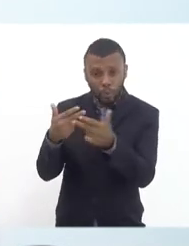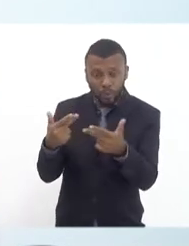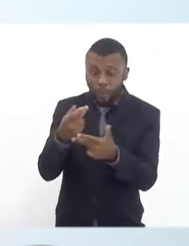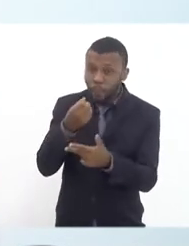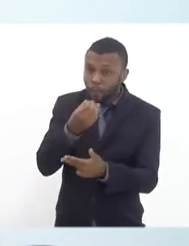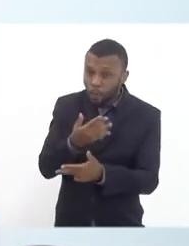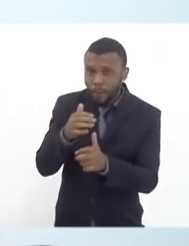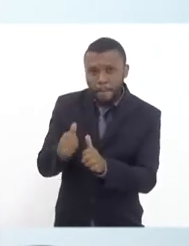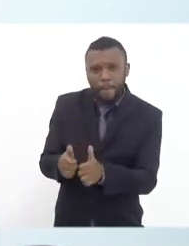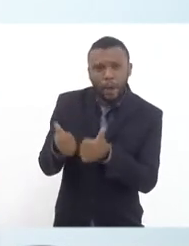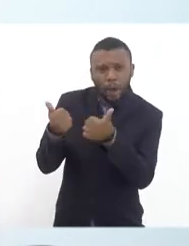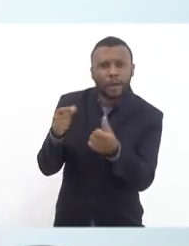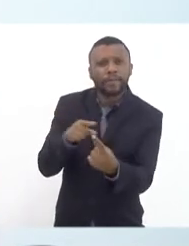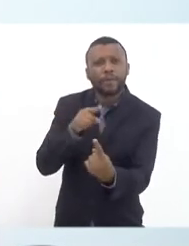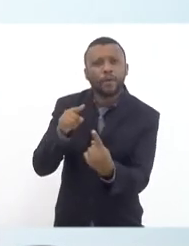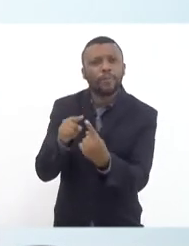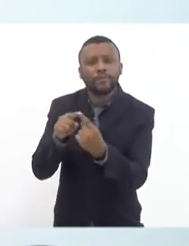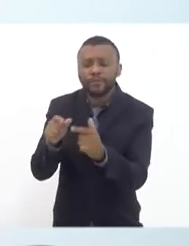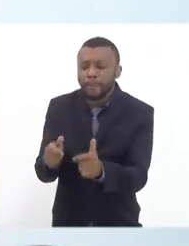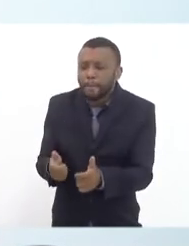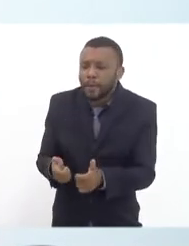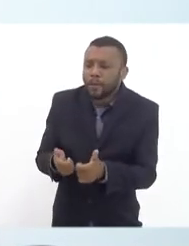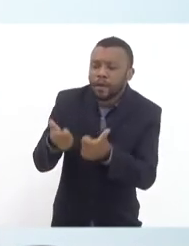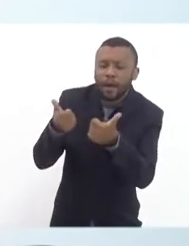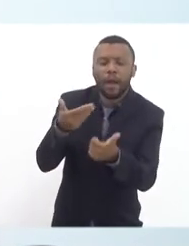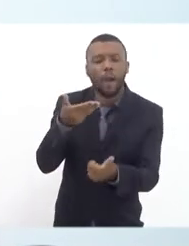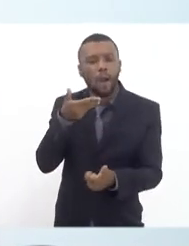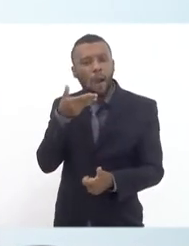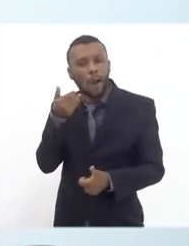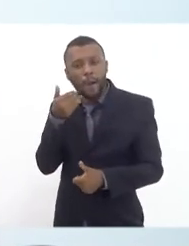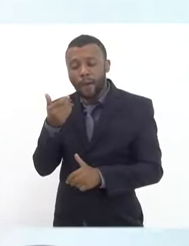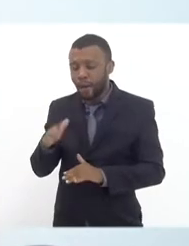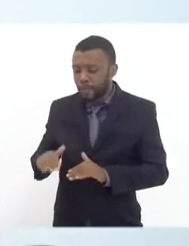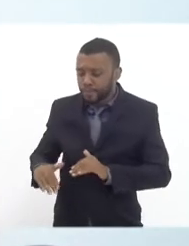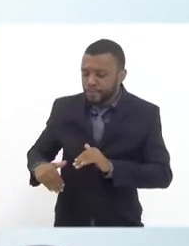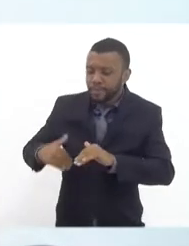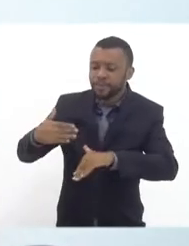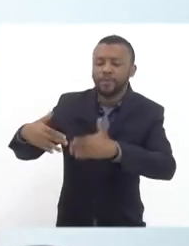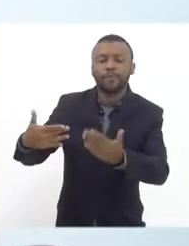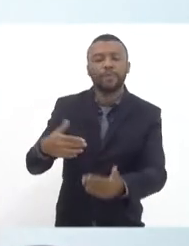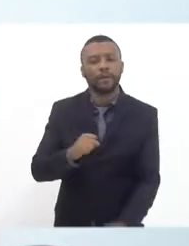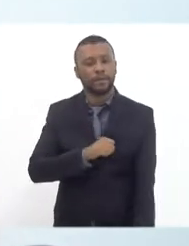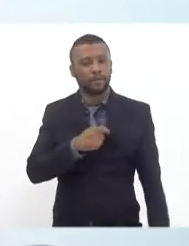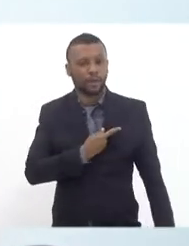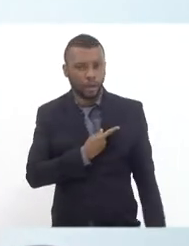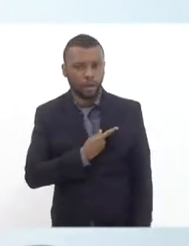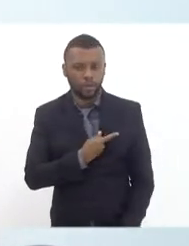que for trabalhar o desenvolvimento da cidade, povo da cidade de São Gonçalo, conte comigo.